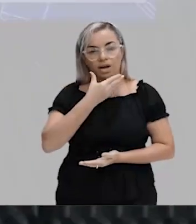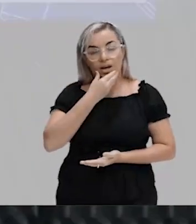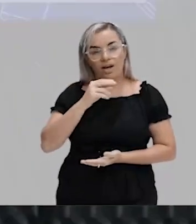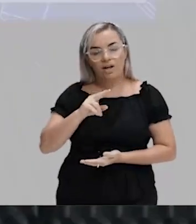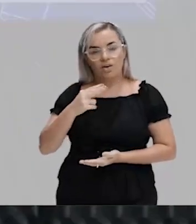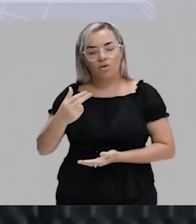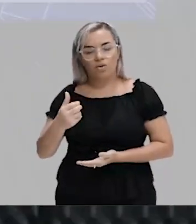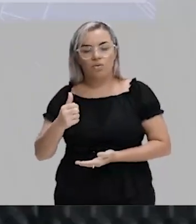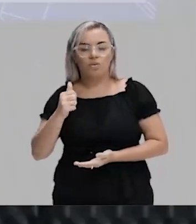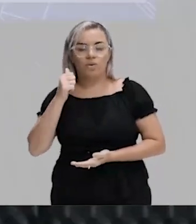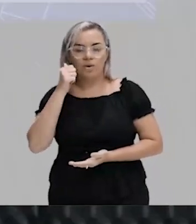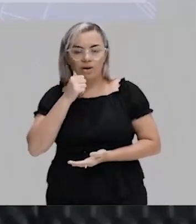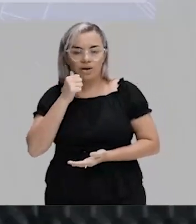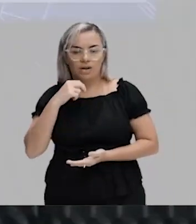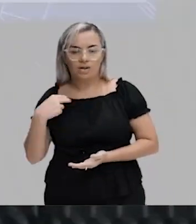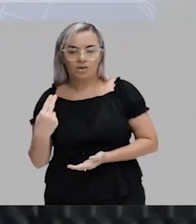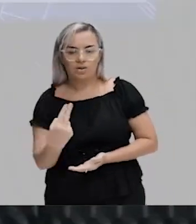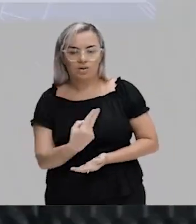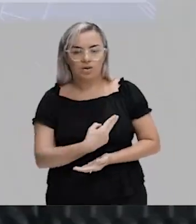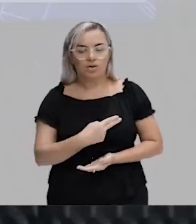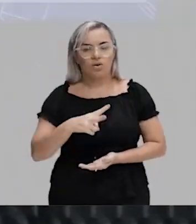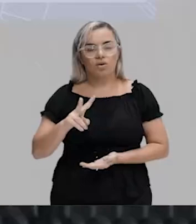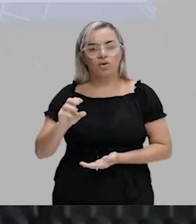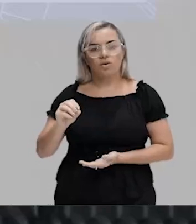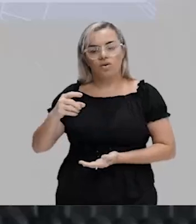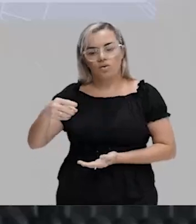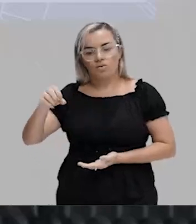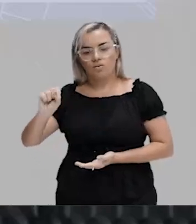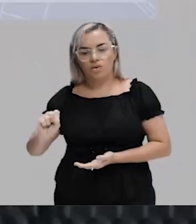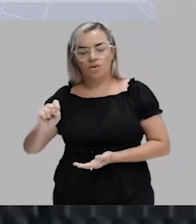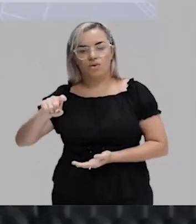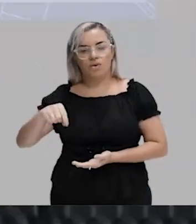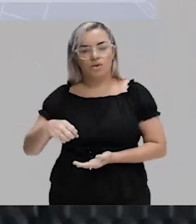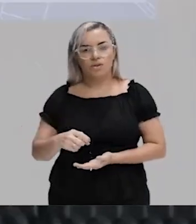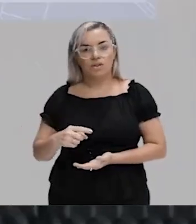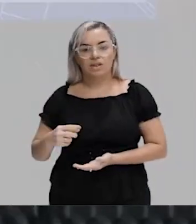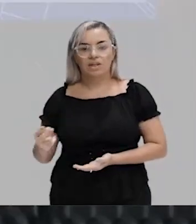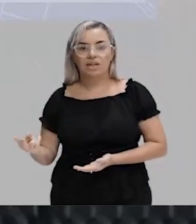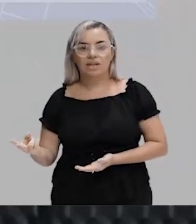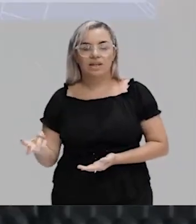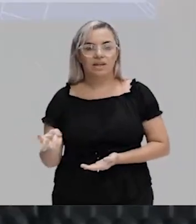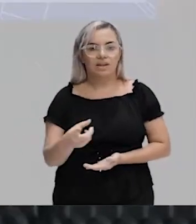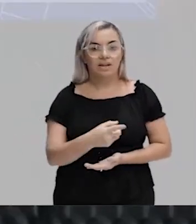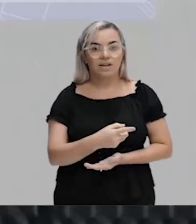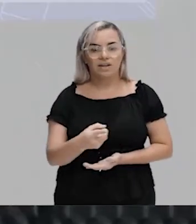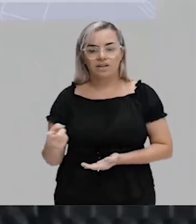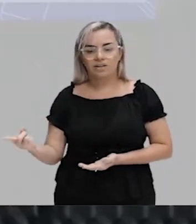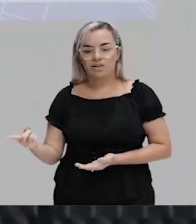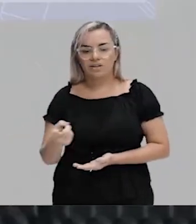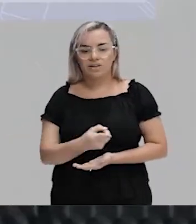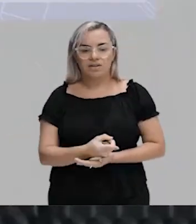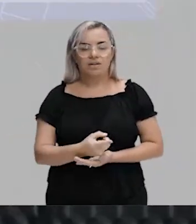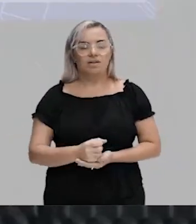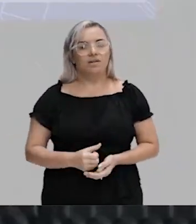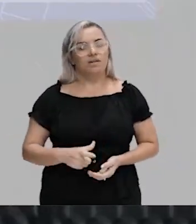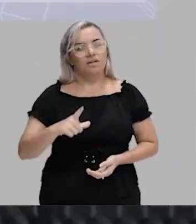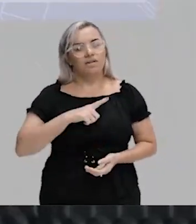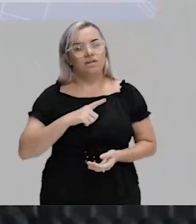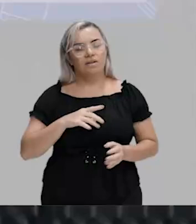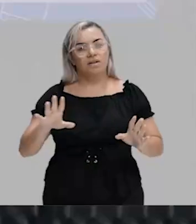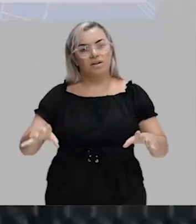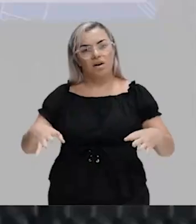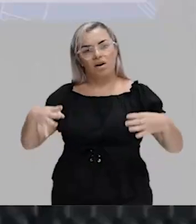esse pronome pode estar exercendo função de sujeito da oração. Tá? Então, vocês vão ter que observar se os pronomes eles